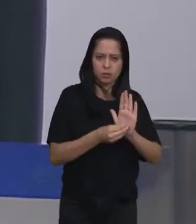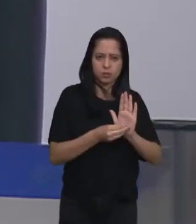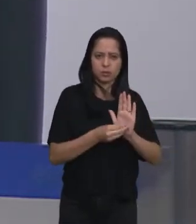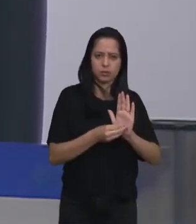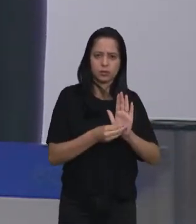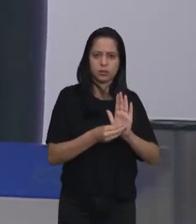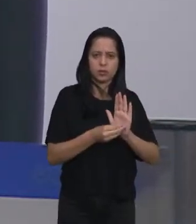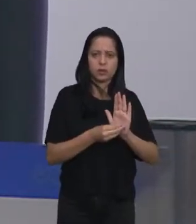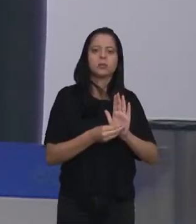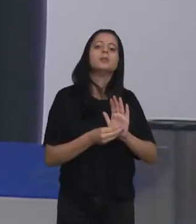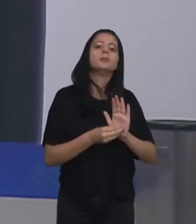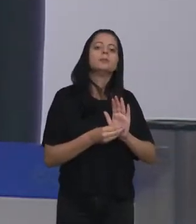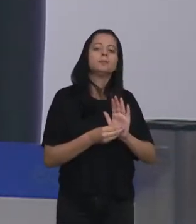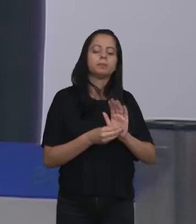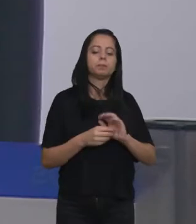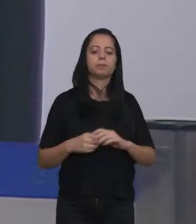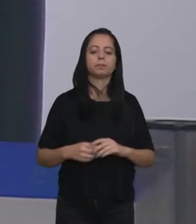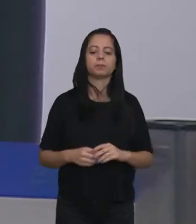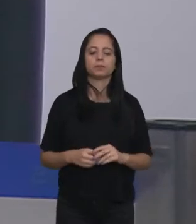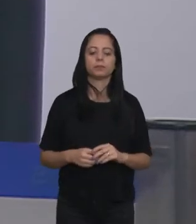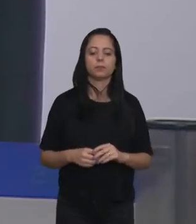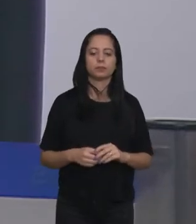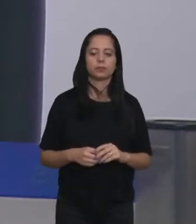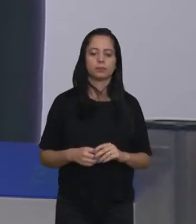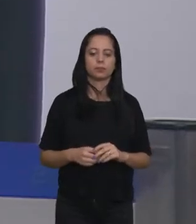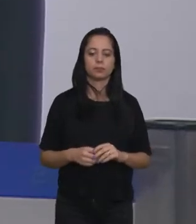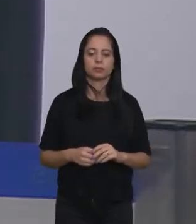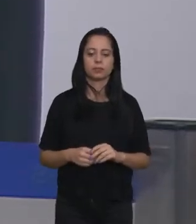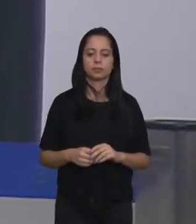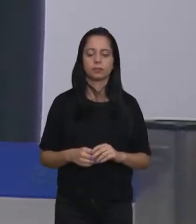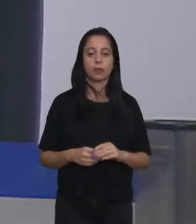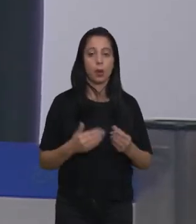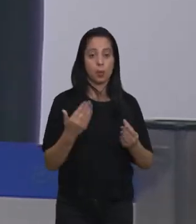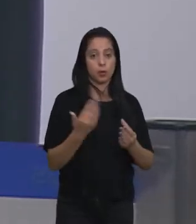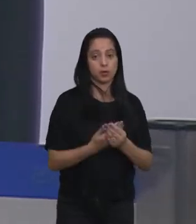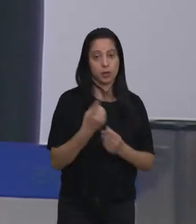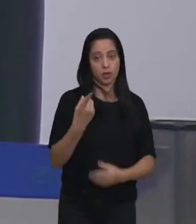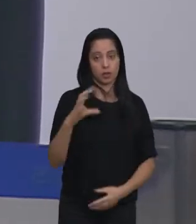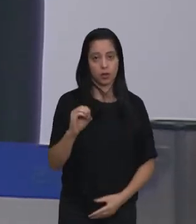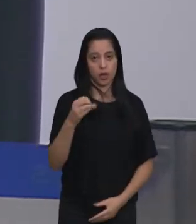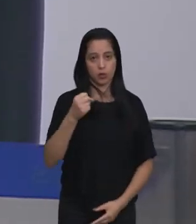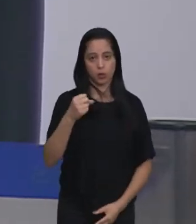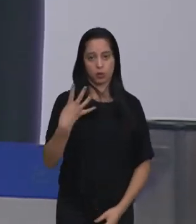para apresentação de emendas. Processo número